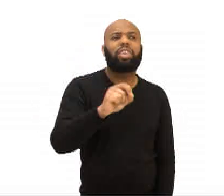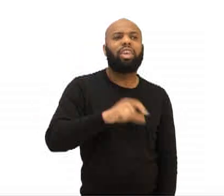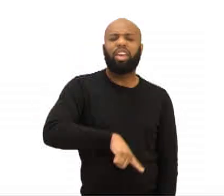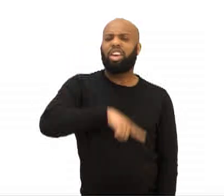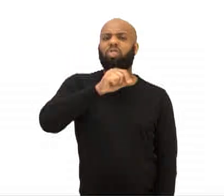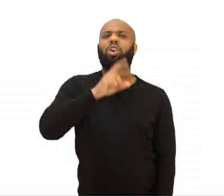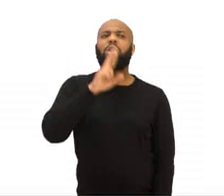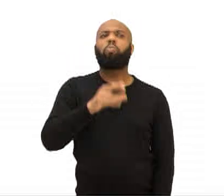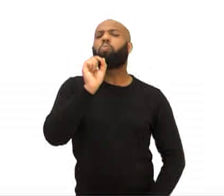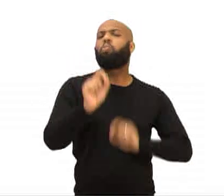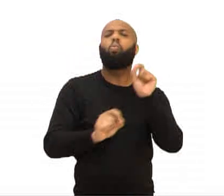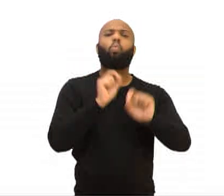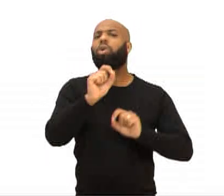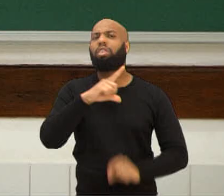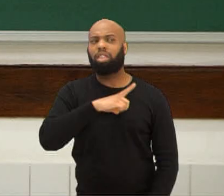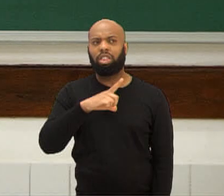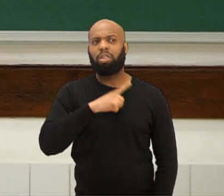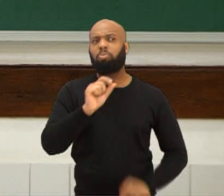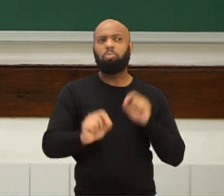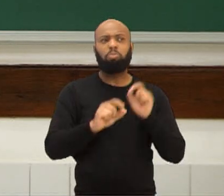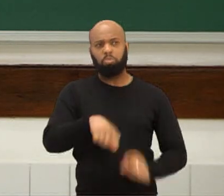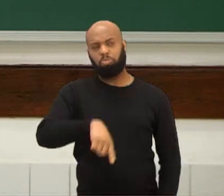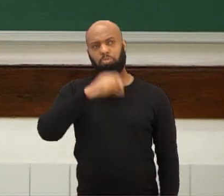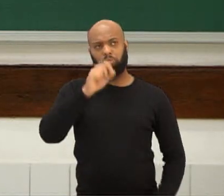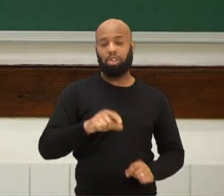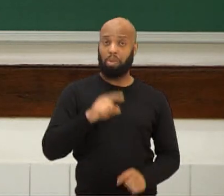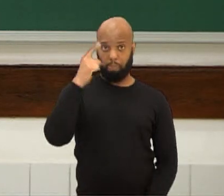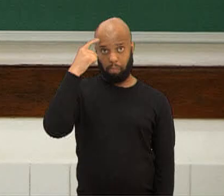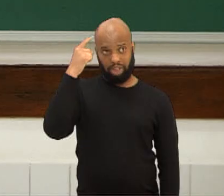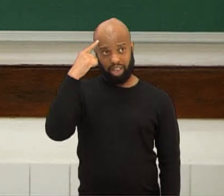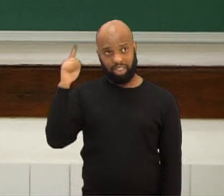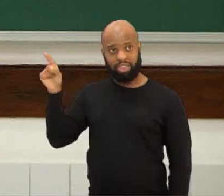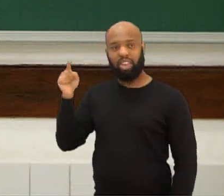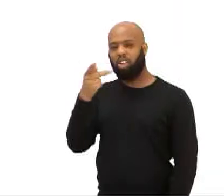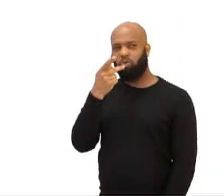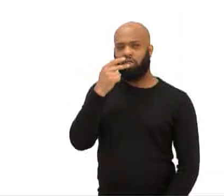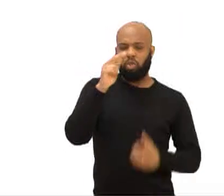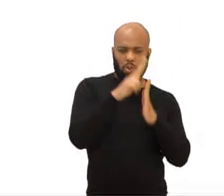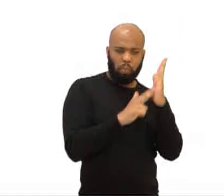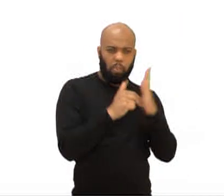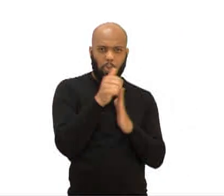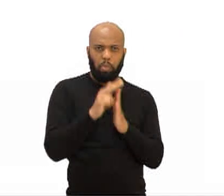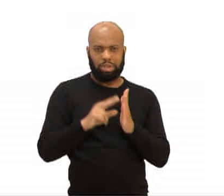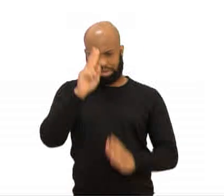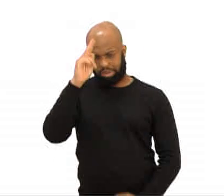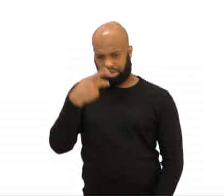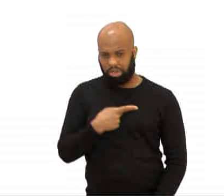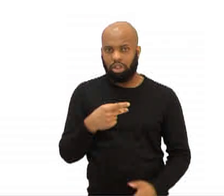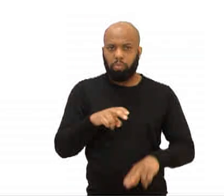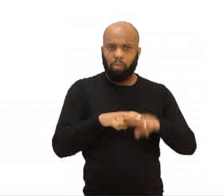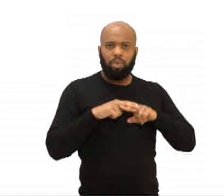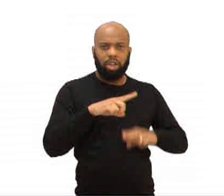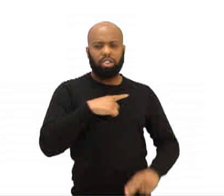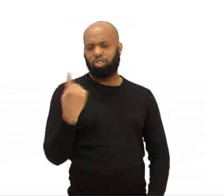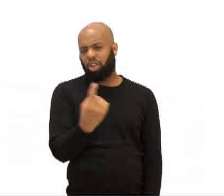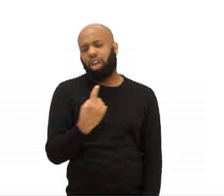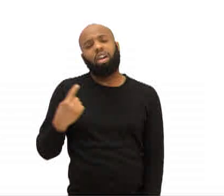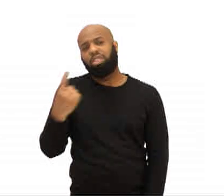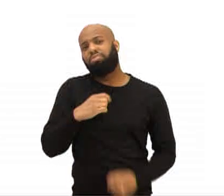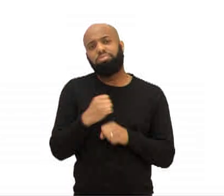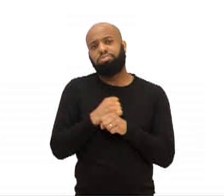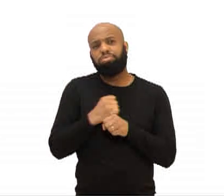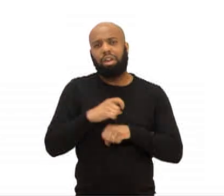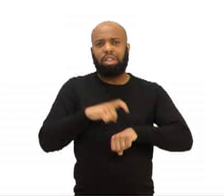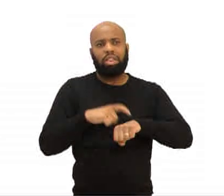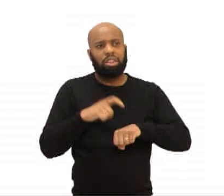correto afirmar e o que é correto afirmar, né? Pensando que ela falou, pinto autorretratos porque estou muito tempo sola. Me pinto